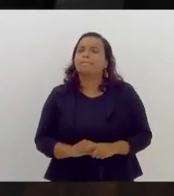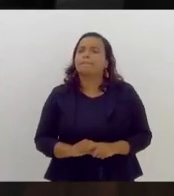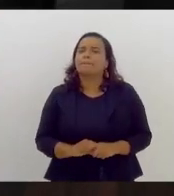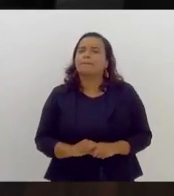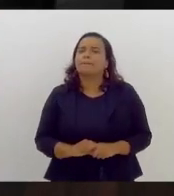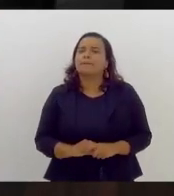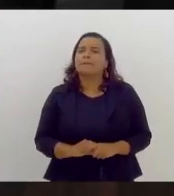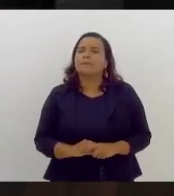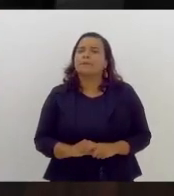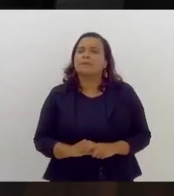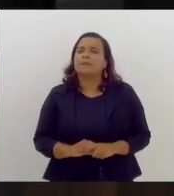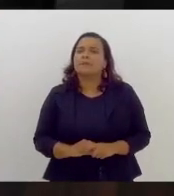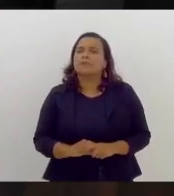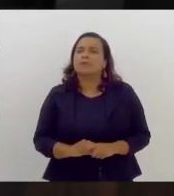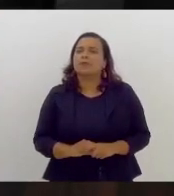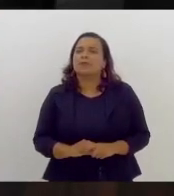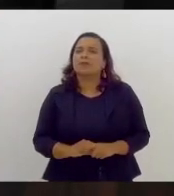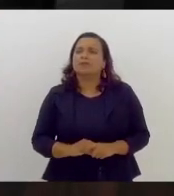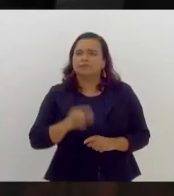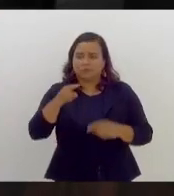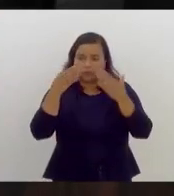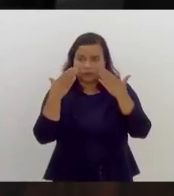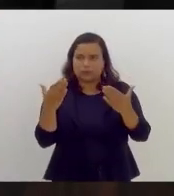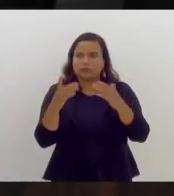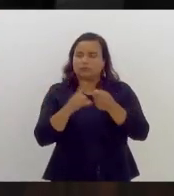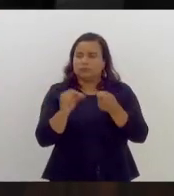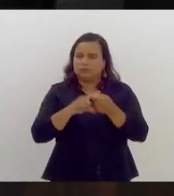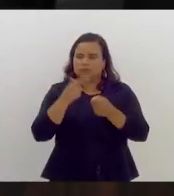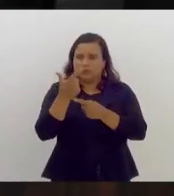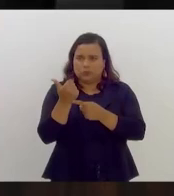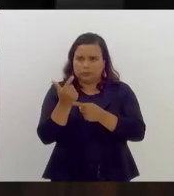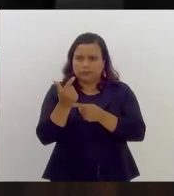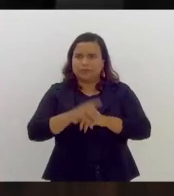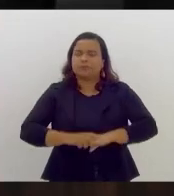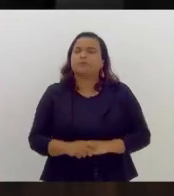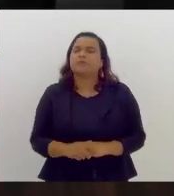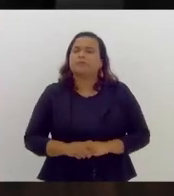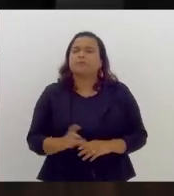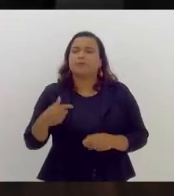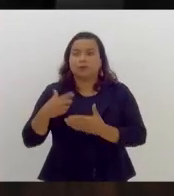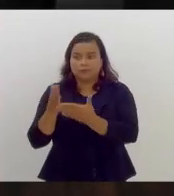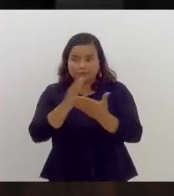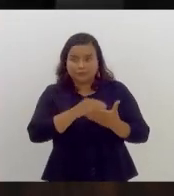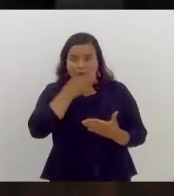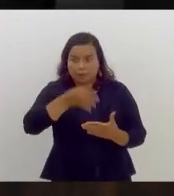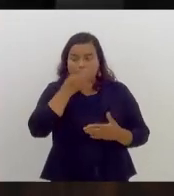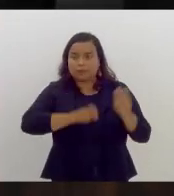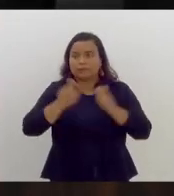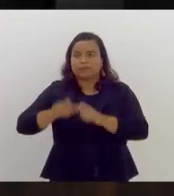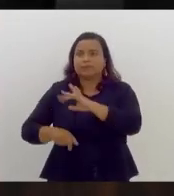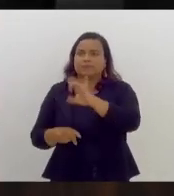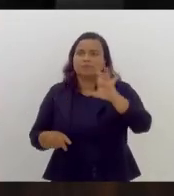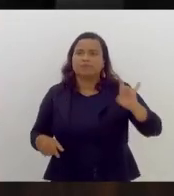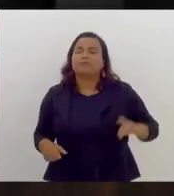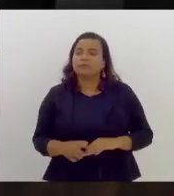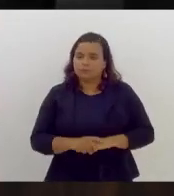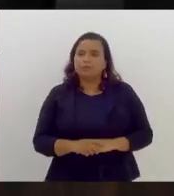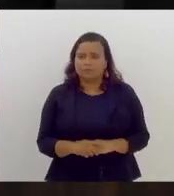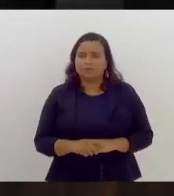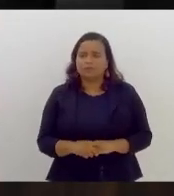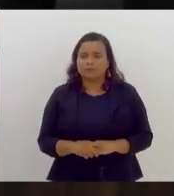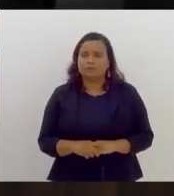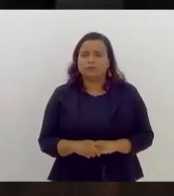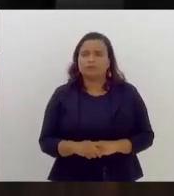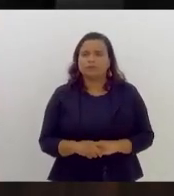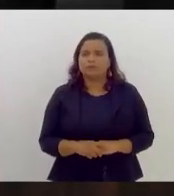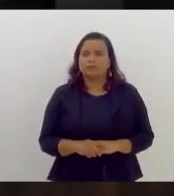eu vou cantar o destaque, é o artigo 12º, é isso? Isso. Então, eu vou colher de novo o parecer de Vossa Excelência. Não, é não colheu não,